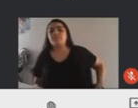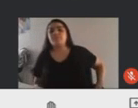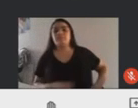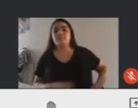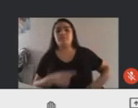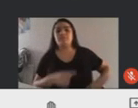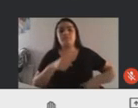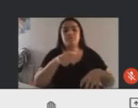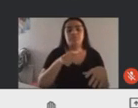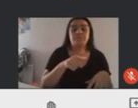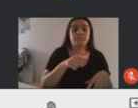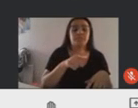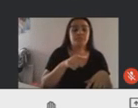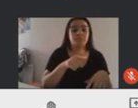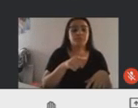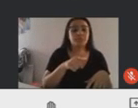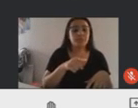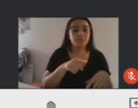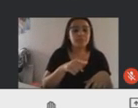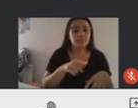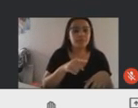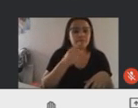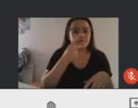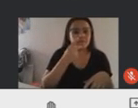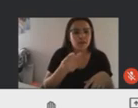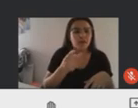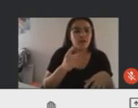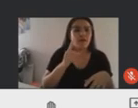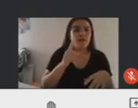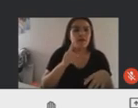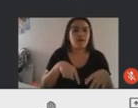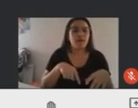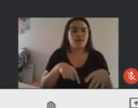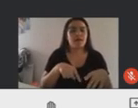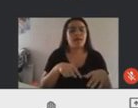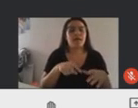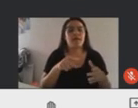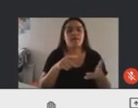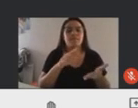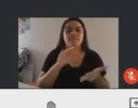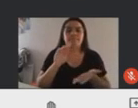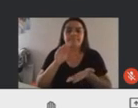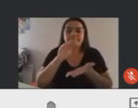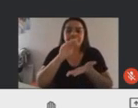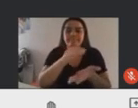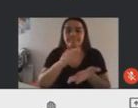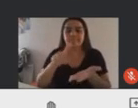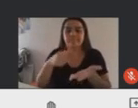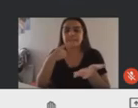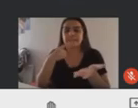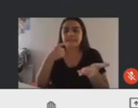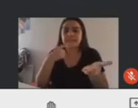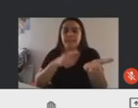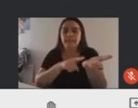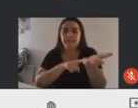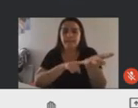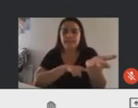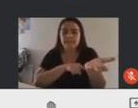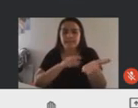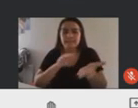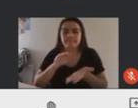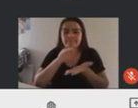detecção de doping, antidoping, tá, em amostras de sangue e urina. Mas ele está presente em quantidades